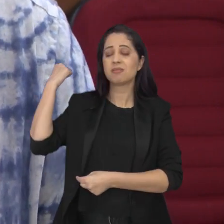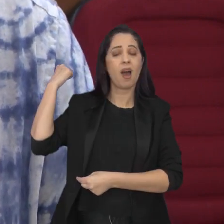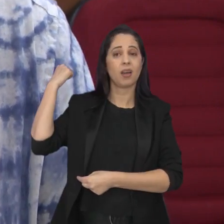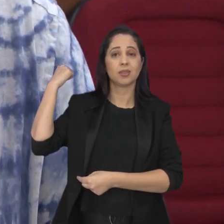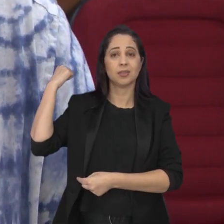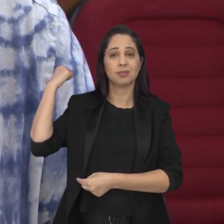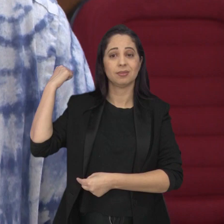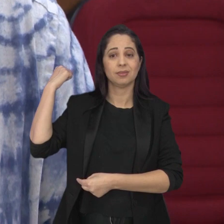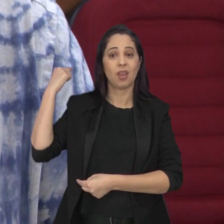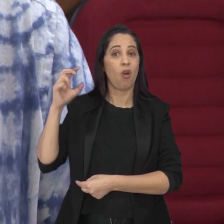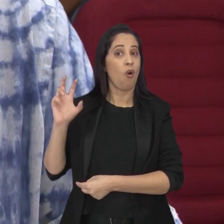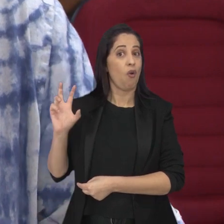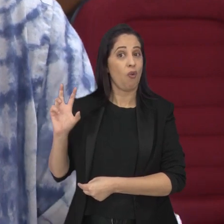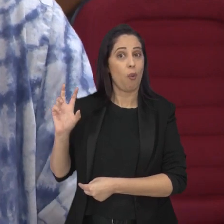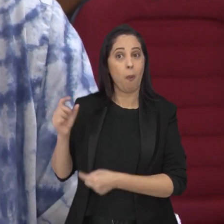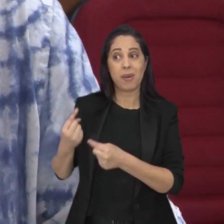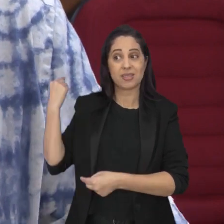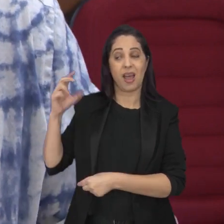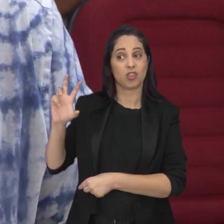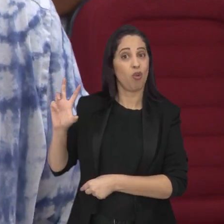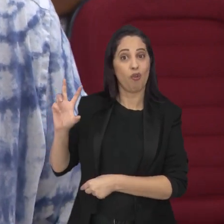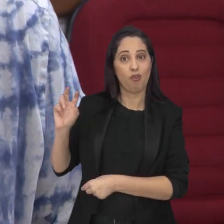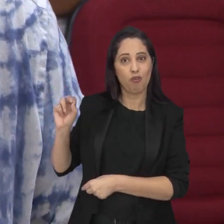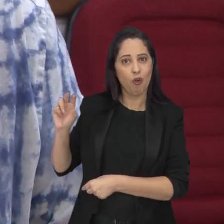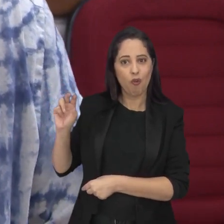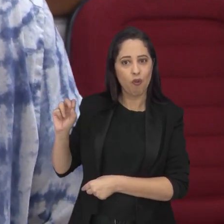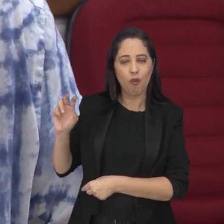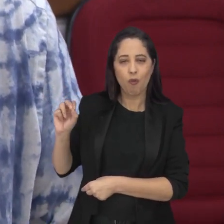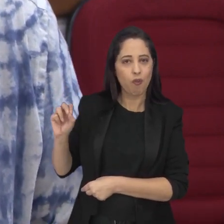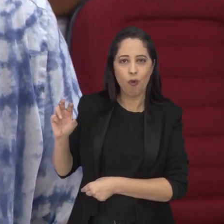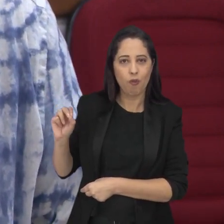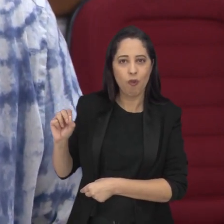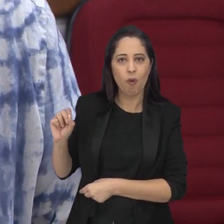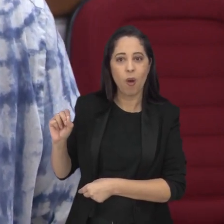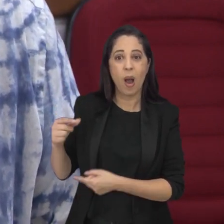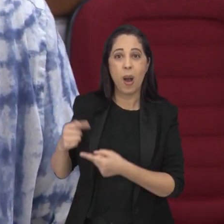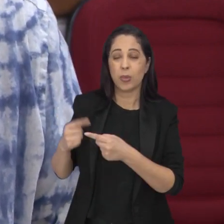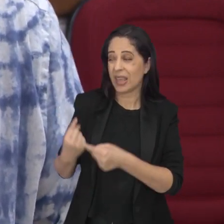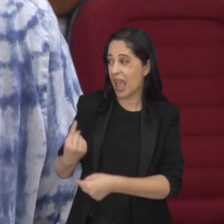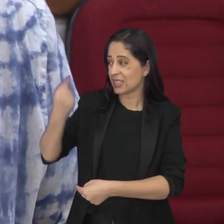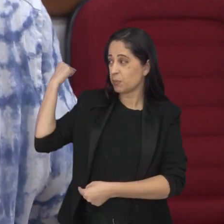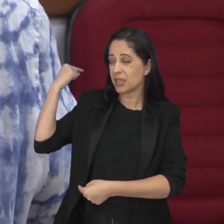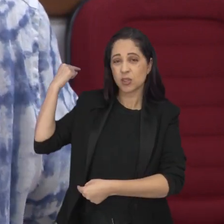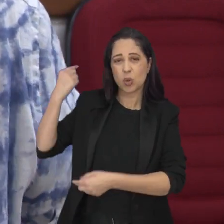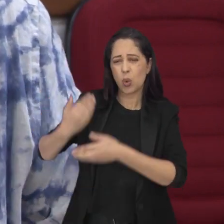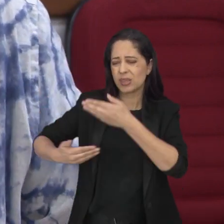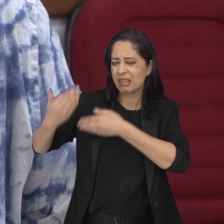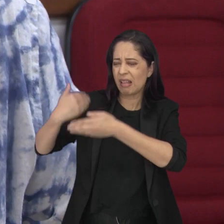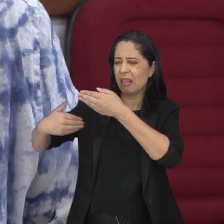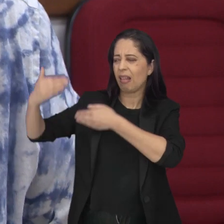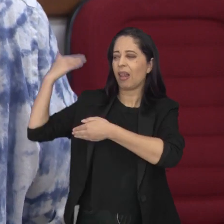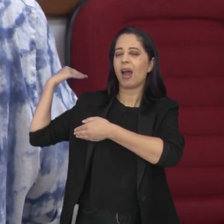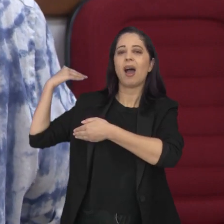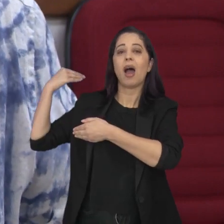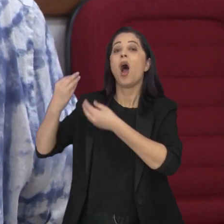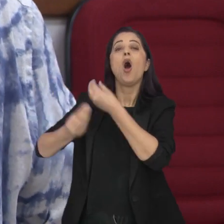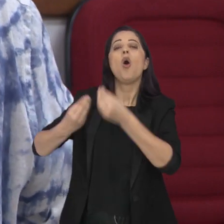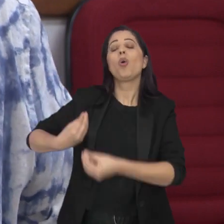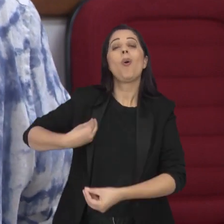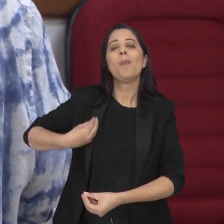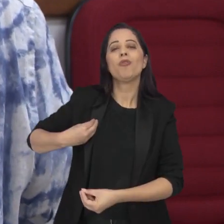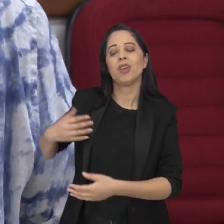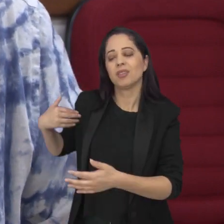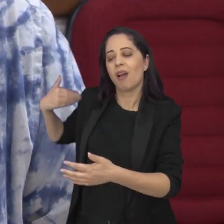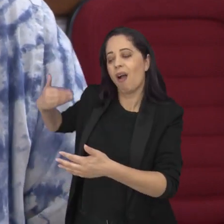seus ancestrais, entendeu? O seu passado, ou seja, o seu passado. O que essas pessoas passaram, o que essas pessoas viveram, o que